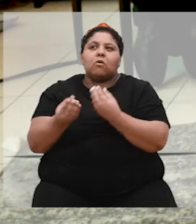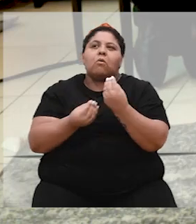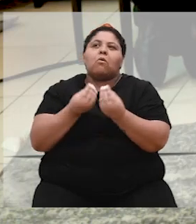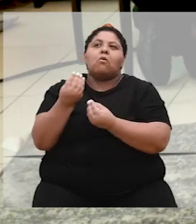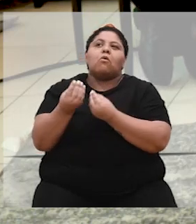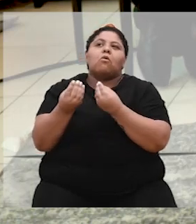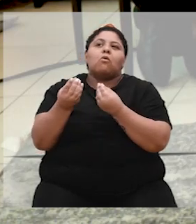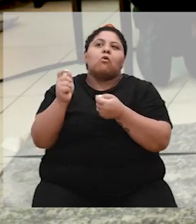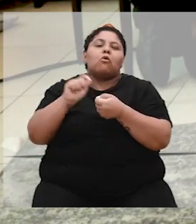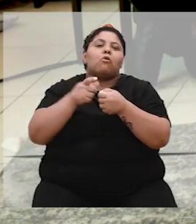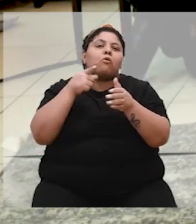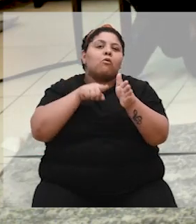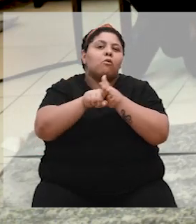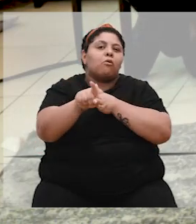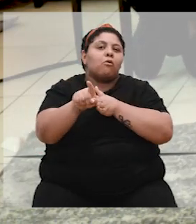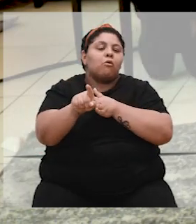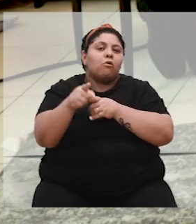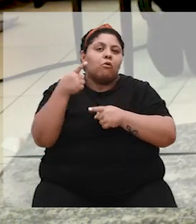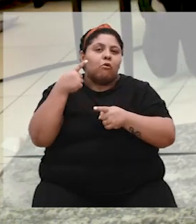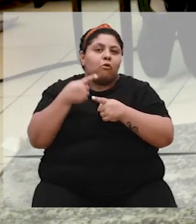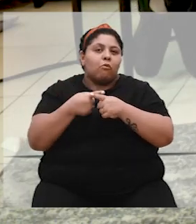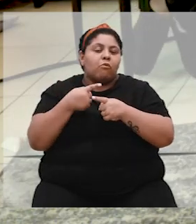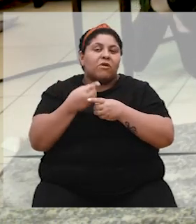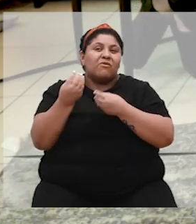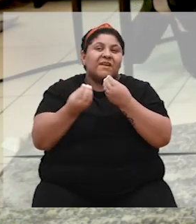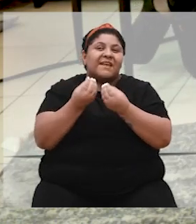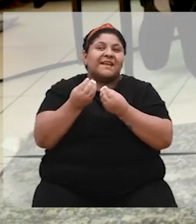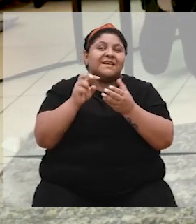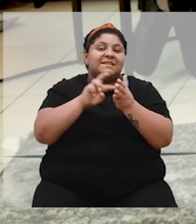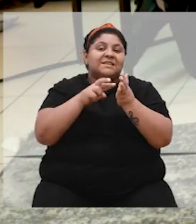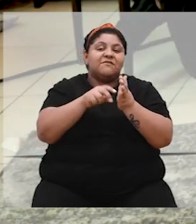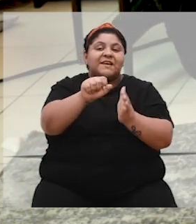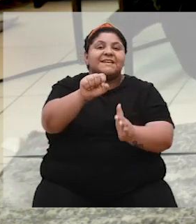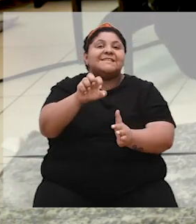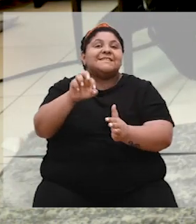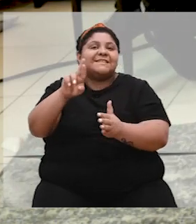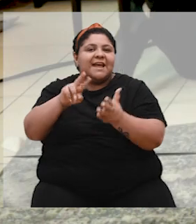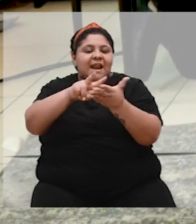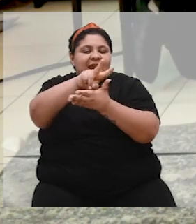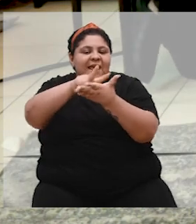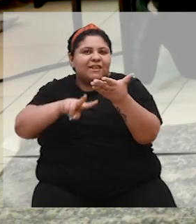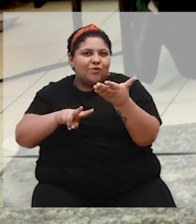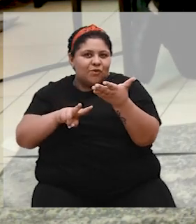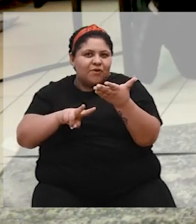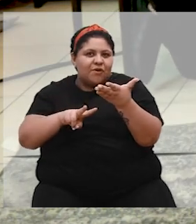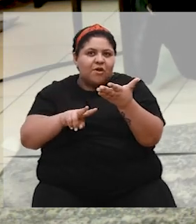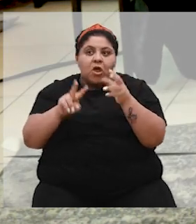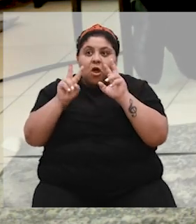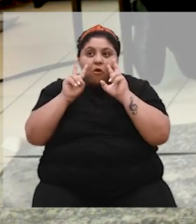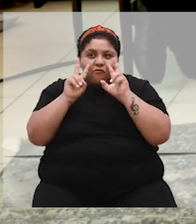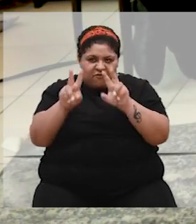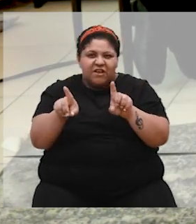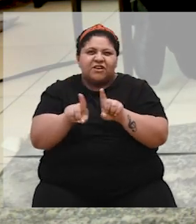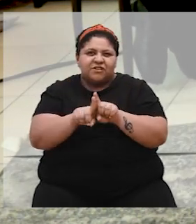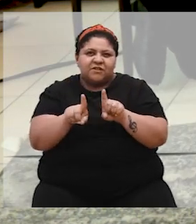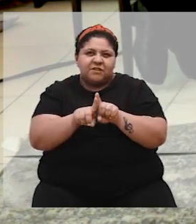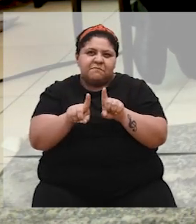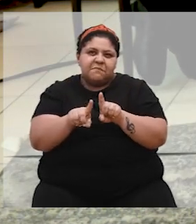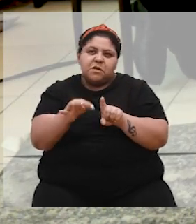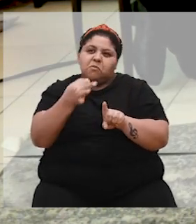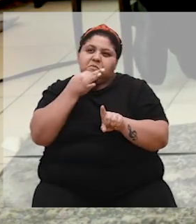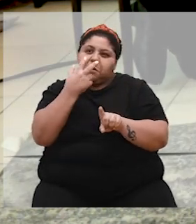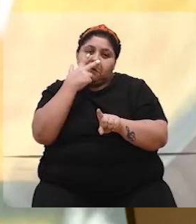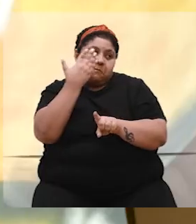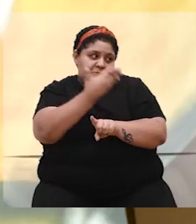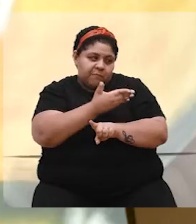que... Como é que é feita essa pergunta? Porque o que é ser leitor? Eu vejo muito, acho que a gente compartilha muito também